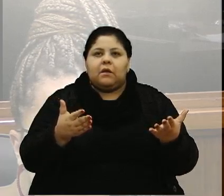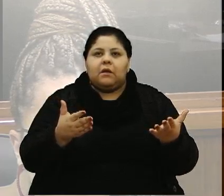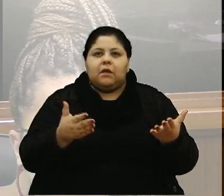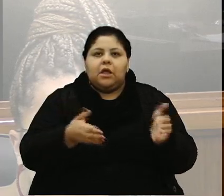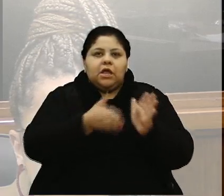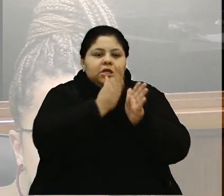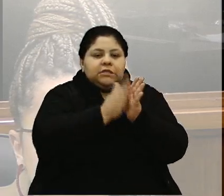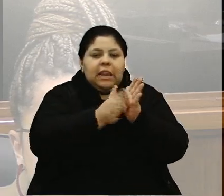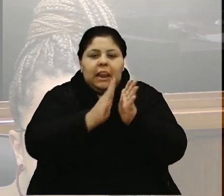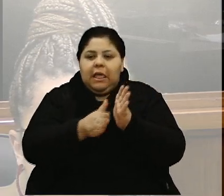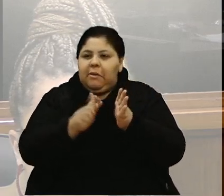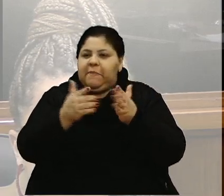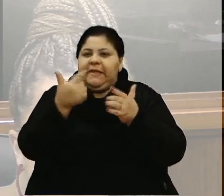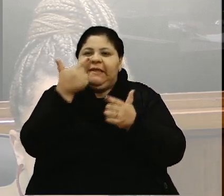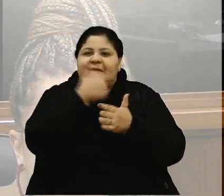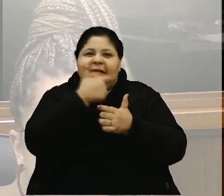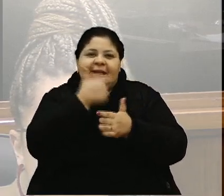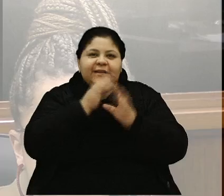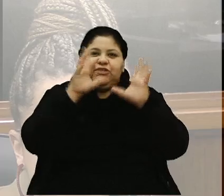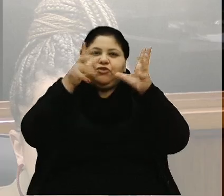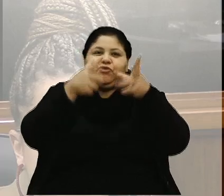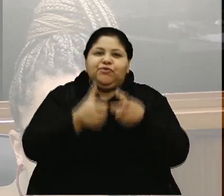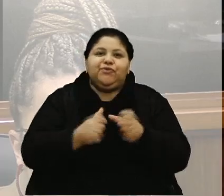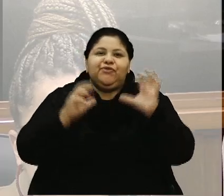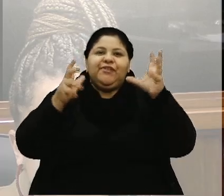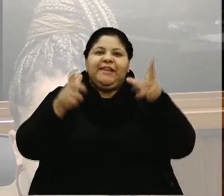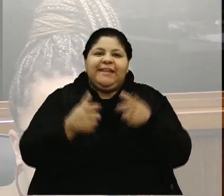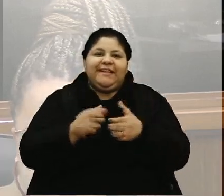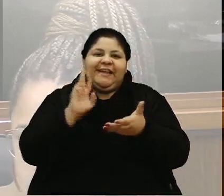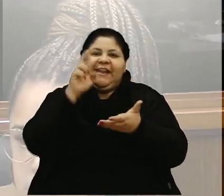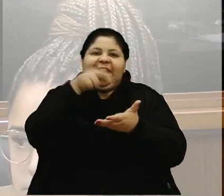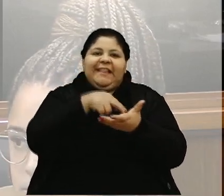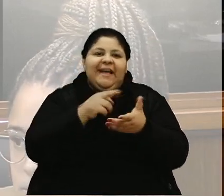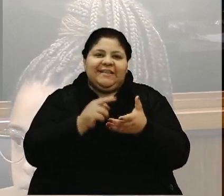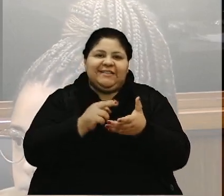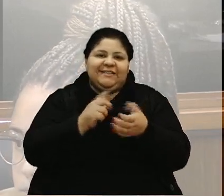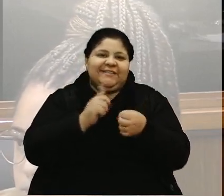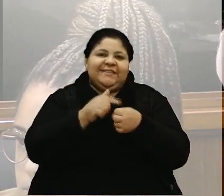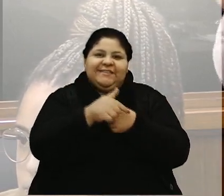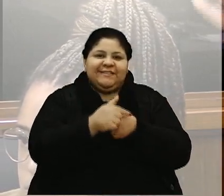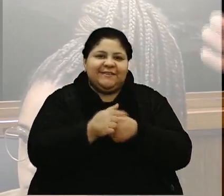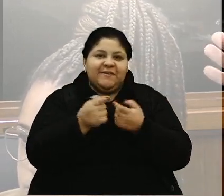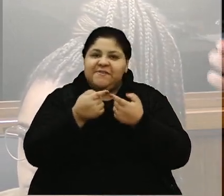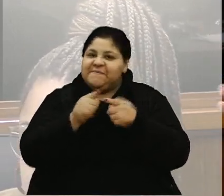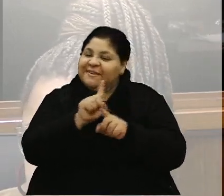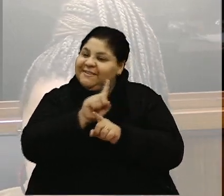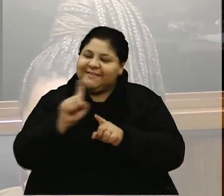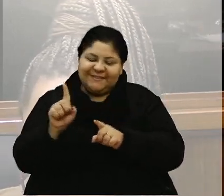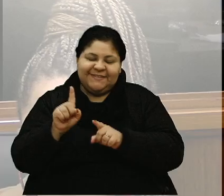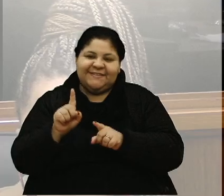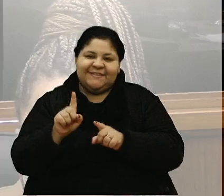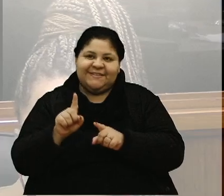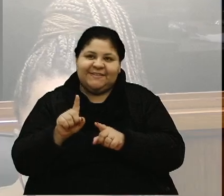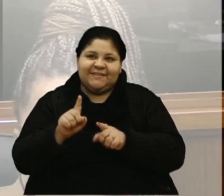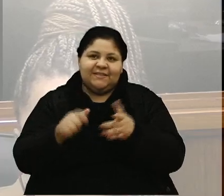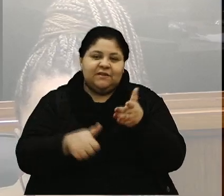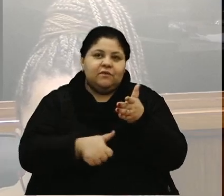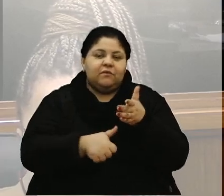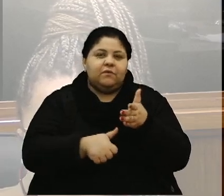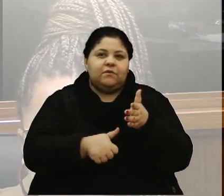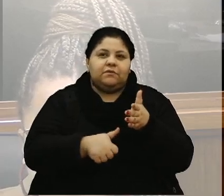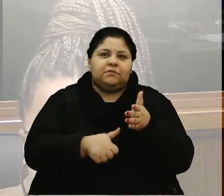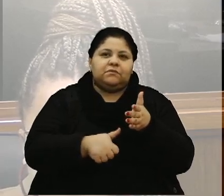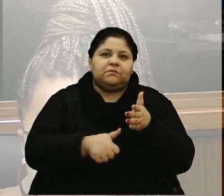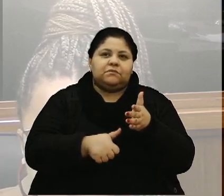salame e queijo das parreiras, mas a realidade não é essa. Alguém disse aqui, né, que o melhor, que